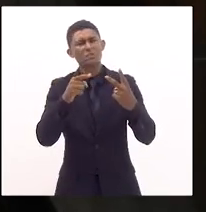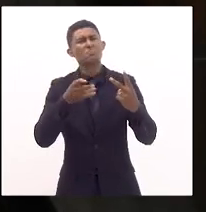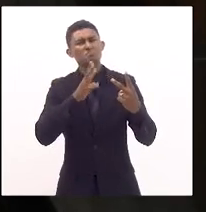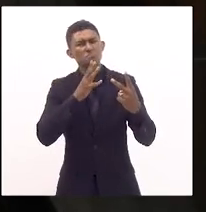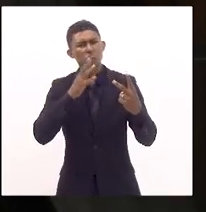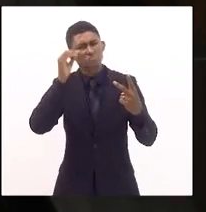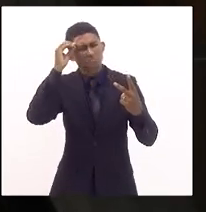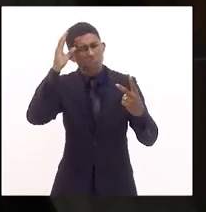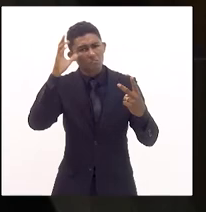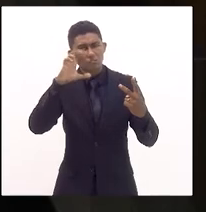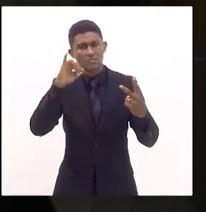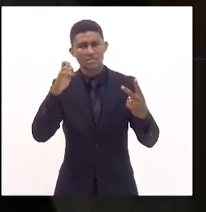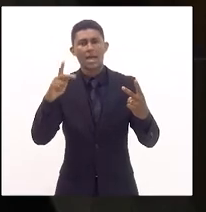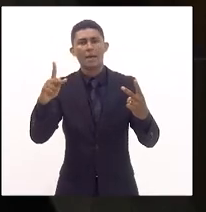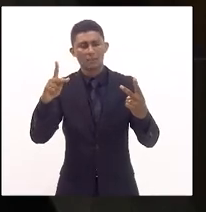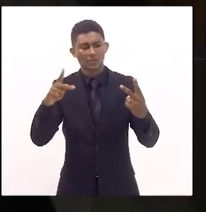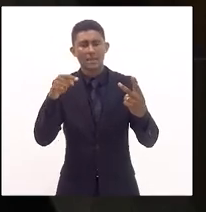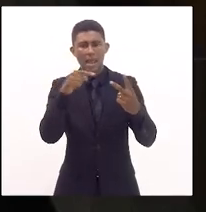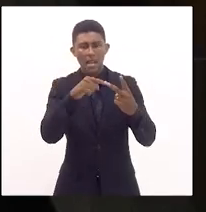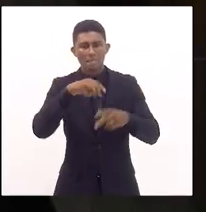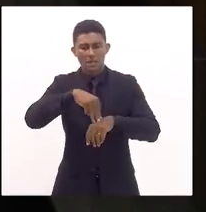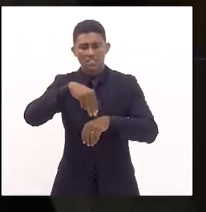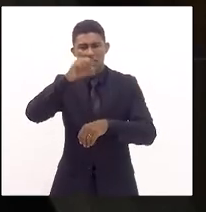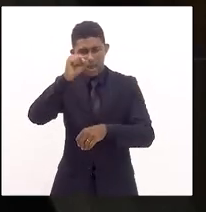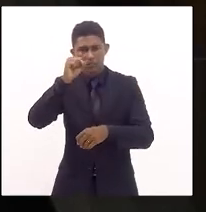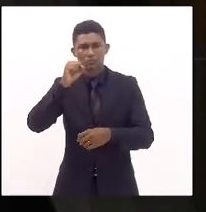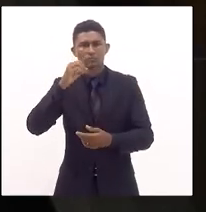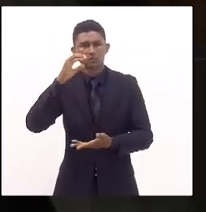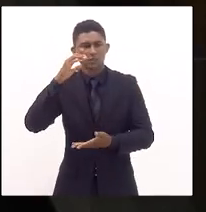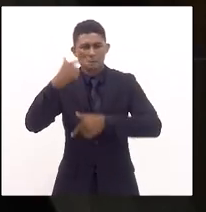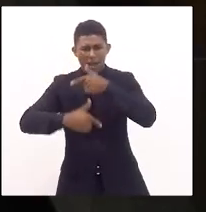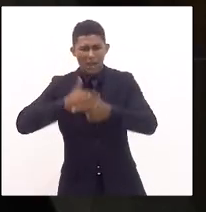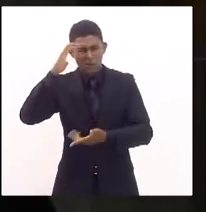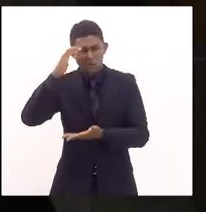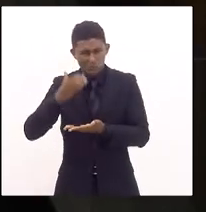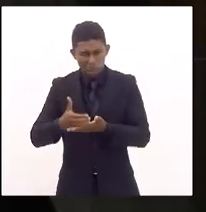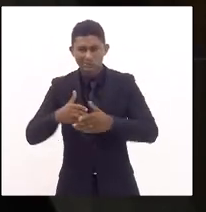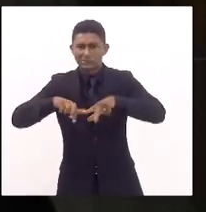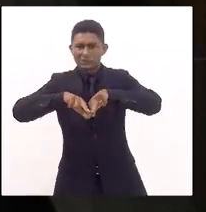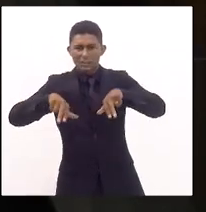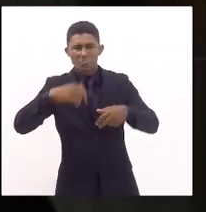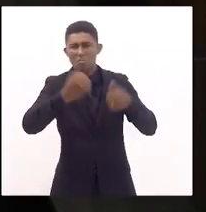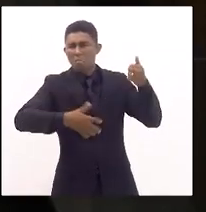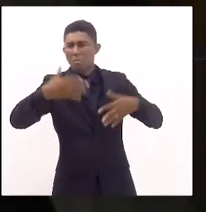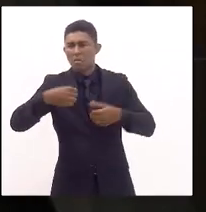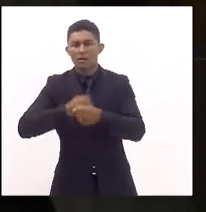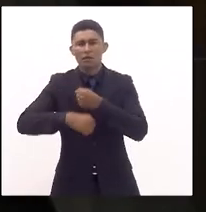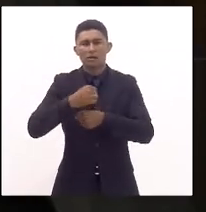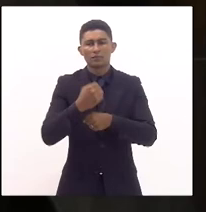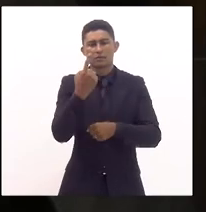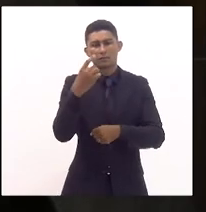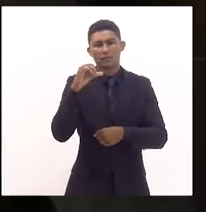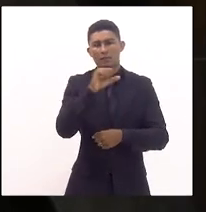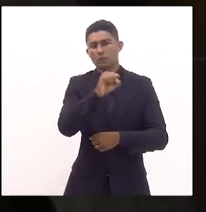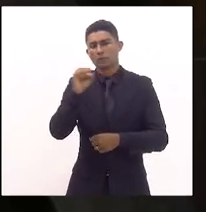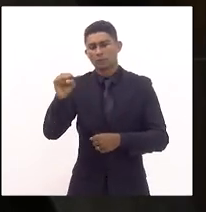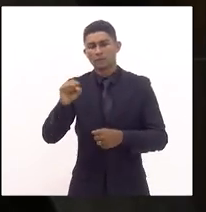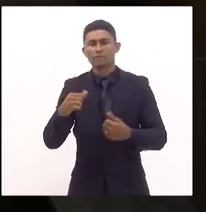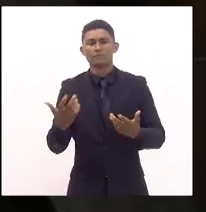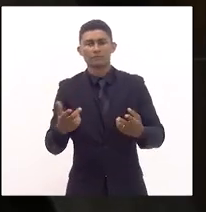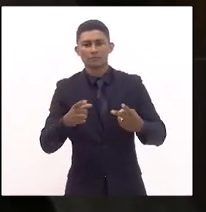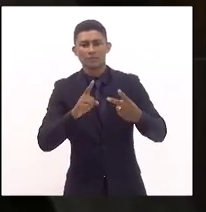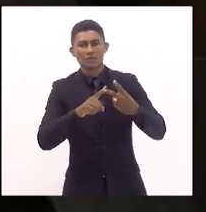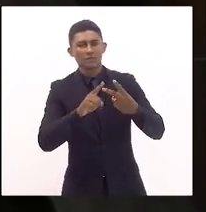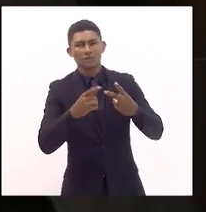CIEPS, fez uma linda dissertação de mestrado sobre o CIEPS no ano de 88, um dos grandes estudiosos sobre o CIEPS do Rio de Janeiro, Dácio Tavares Lobo Júnior,